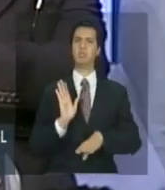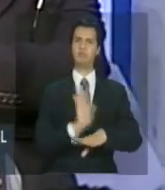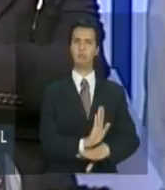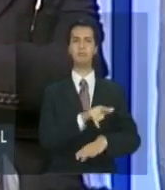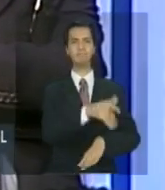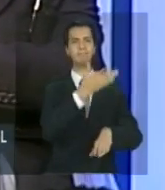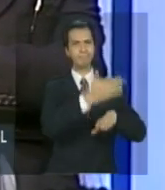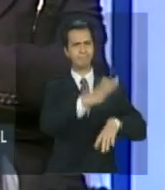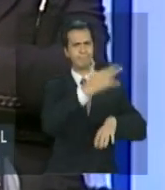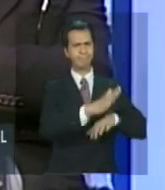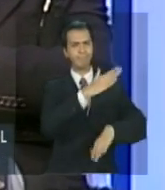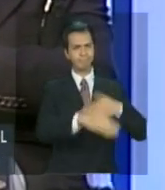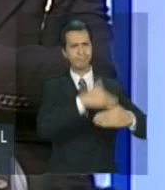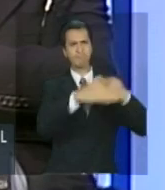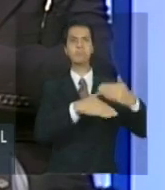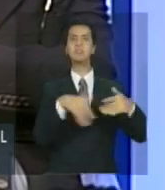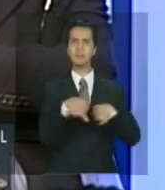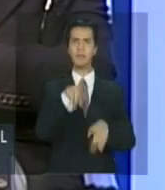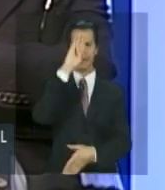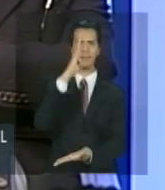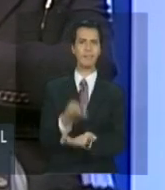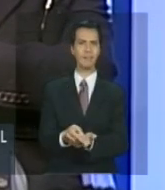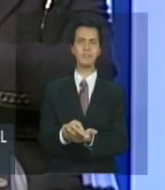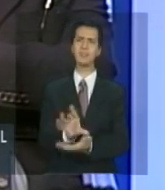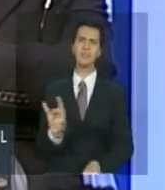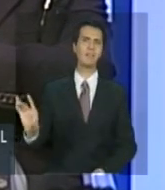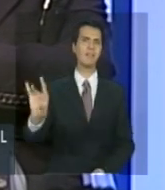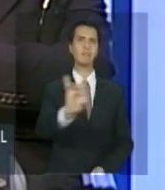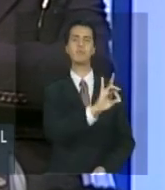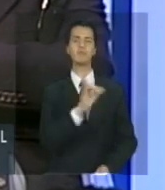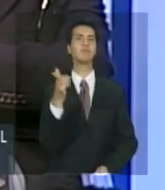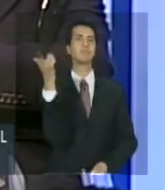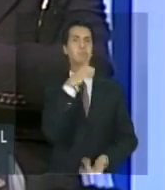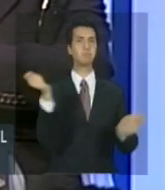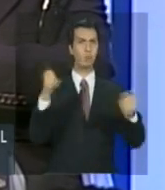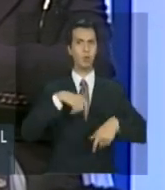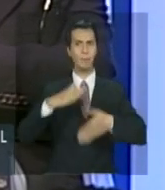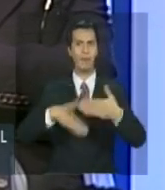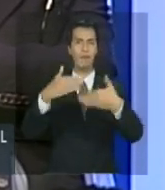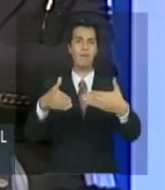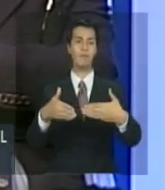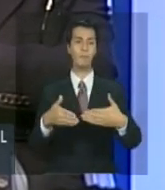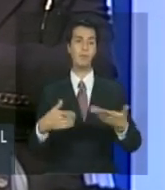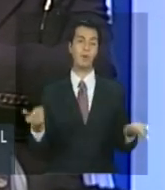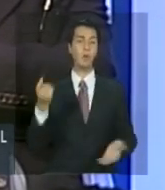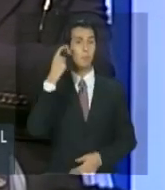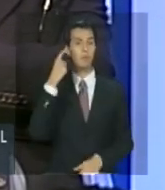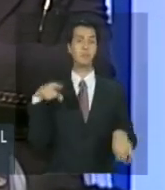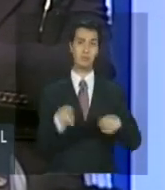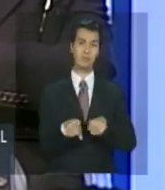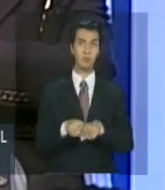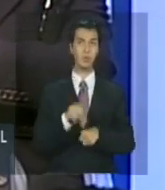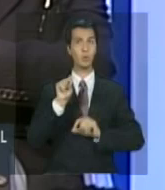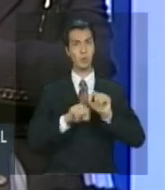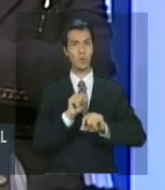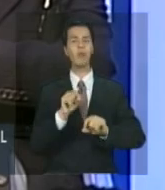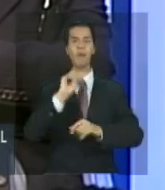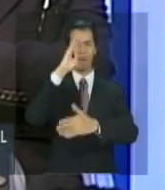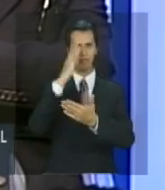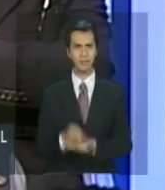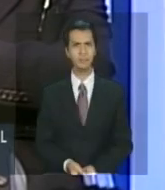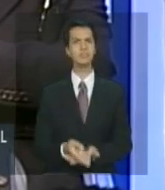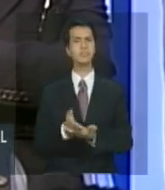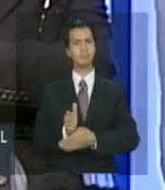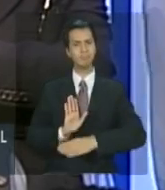no potencial interno de cada um de nós. E pensando nesse desenvolvimento, porque não basta só isso, ela também faz esse